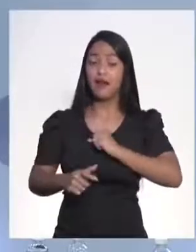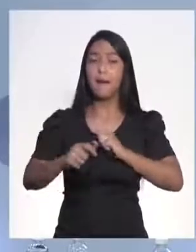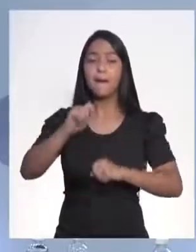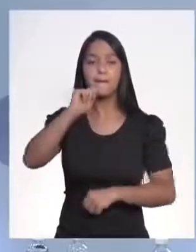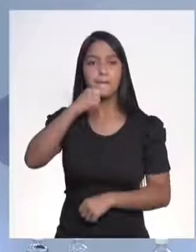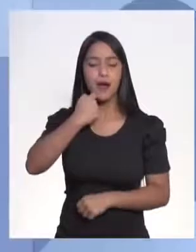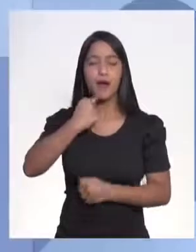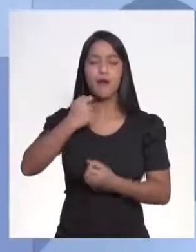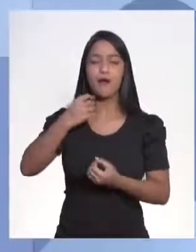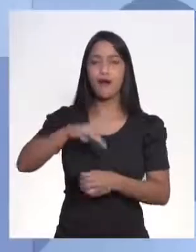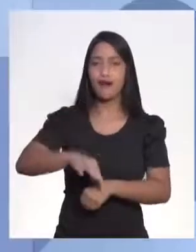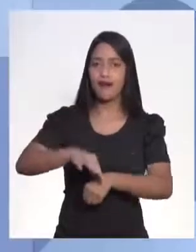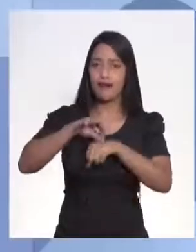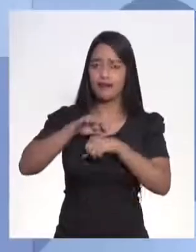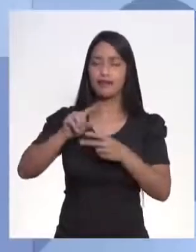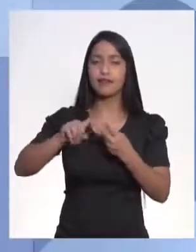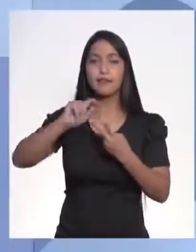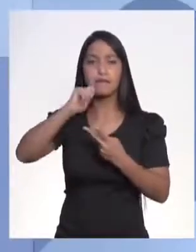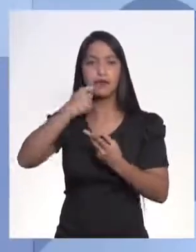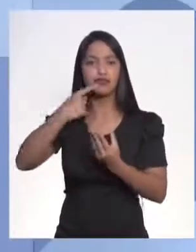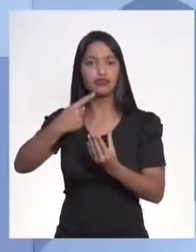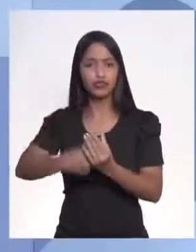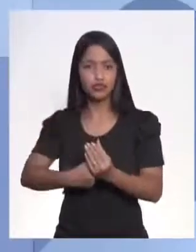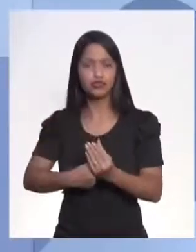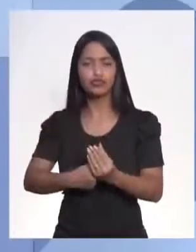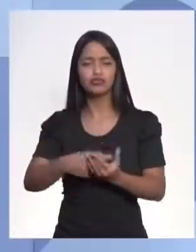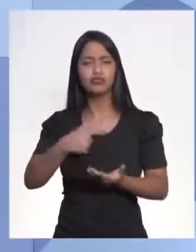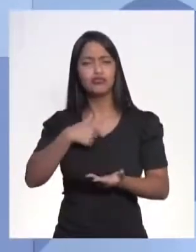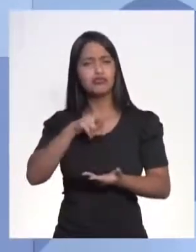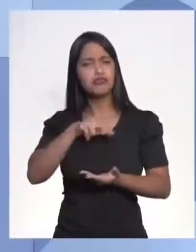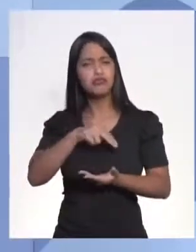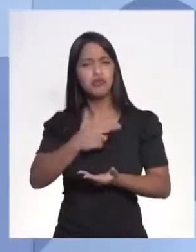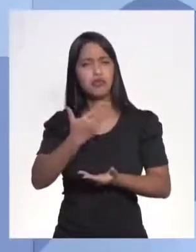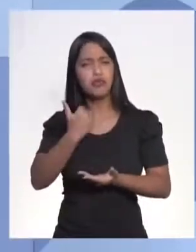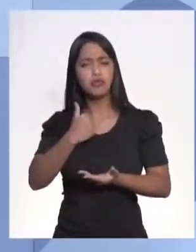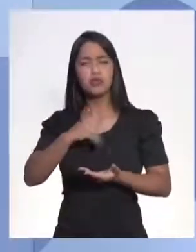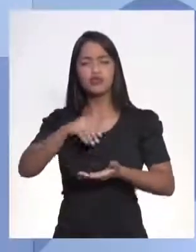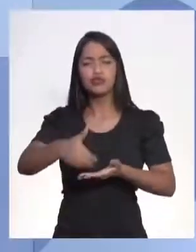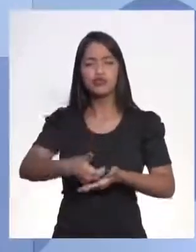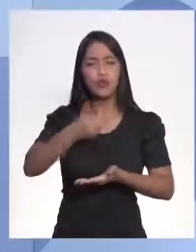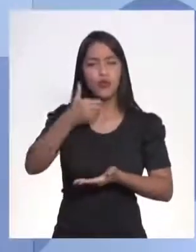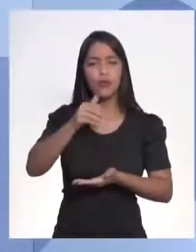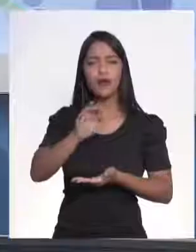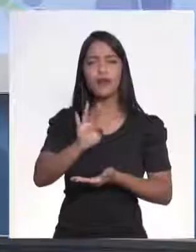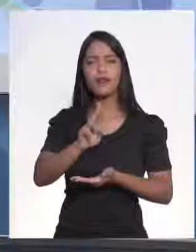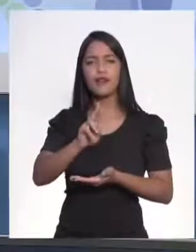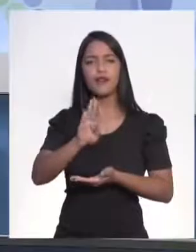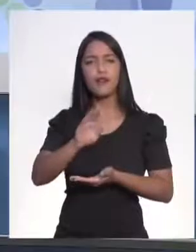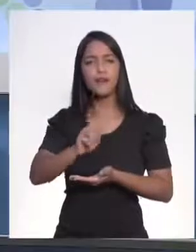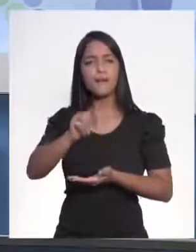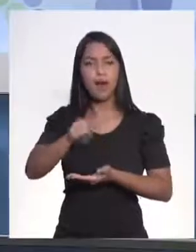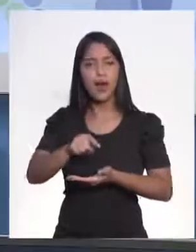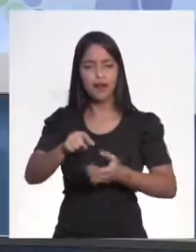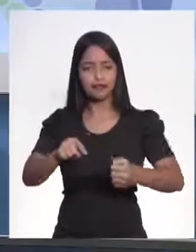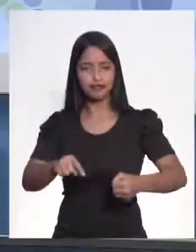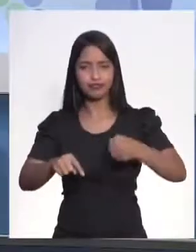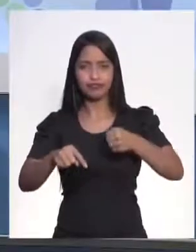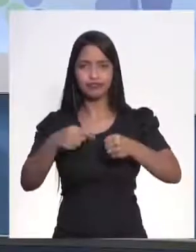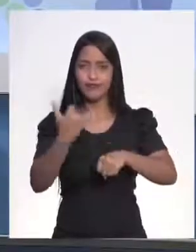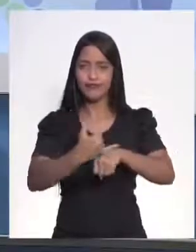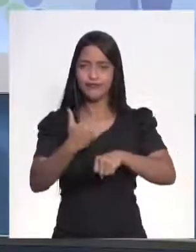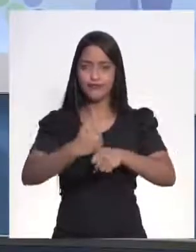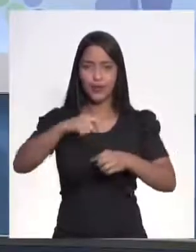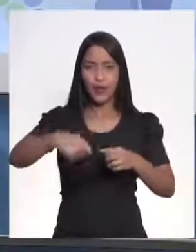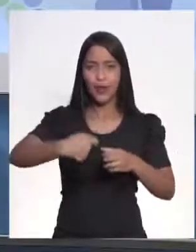salsicha com o na escola mas eu nunca comi não só para derrubar na canequinha de alumínio no estado nossa roupa de fubá eu lembrei